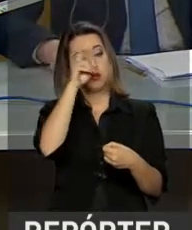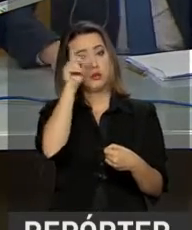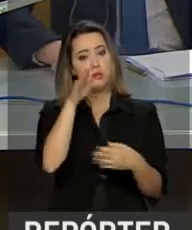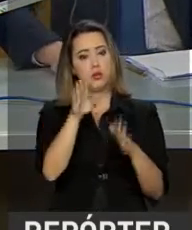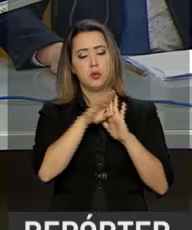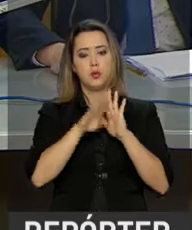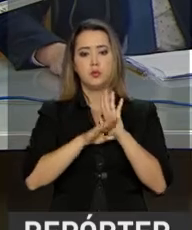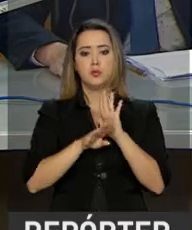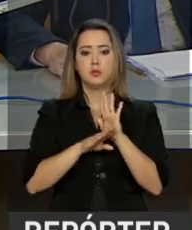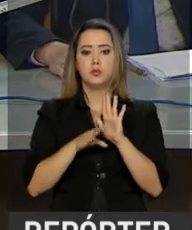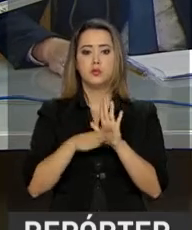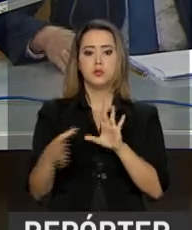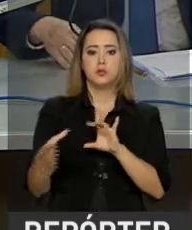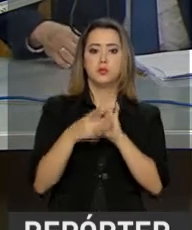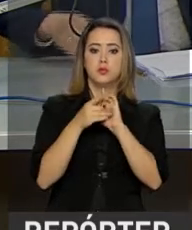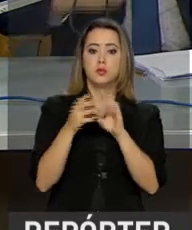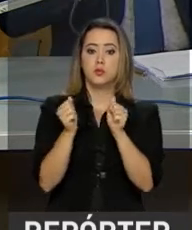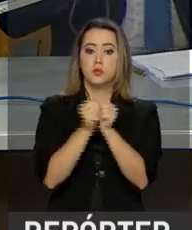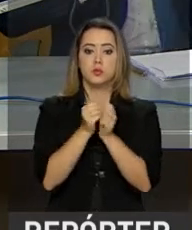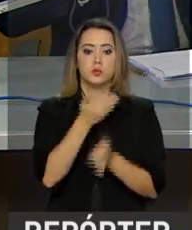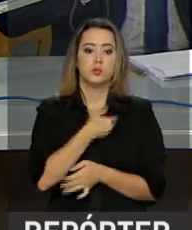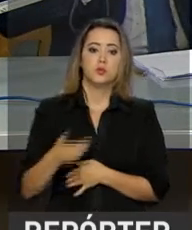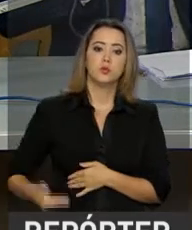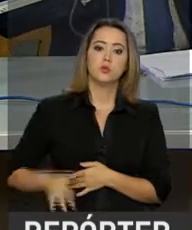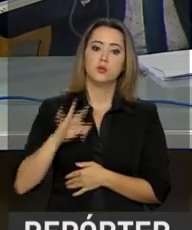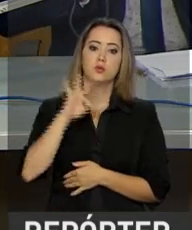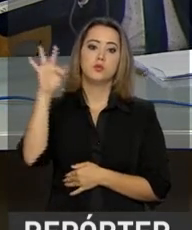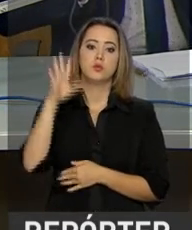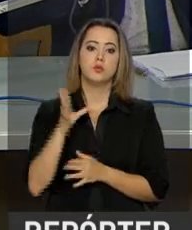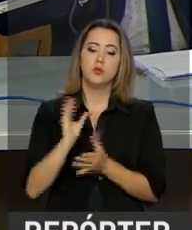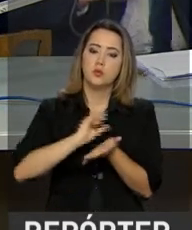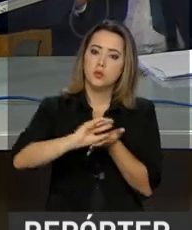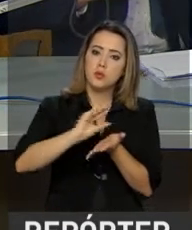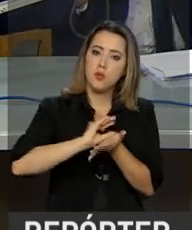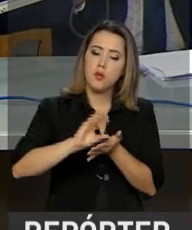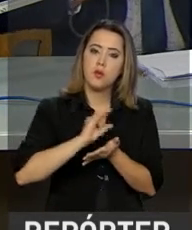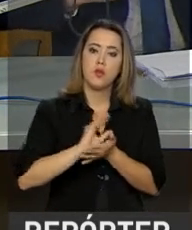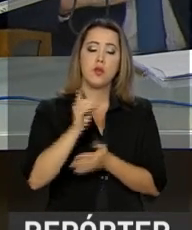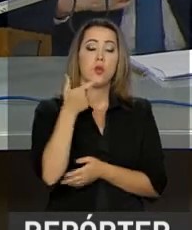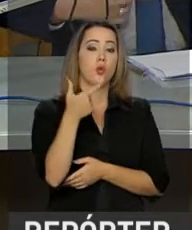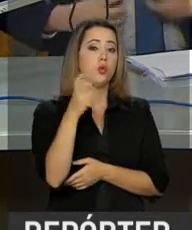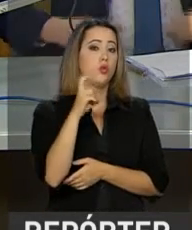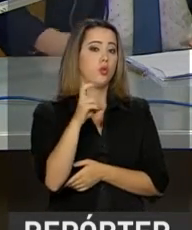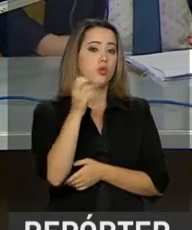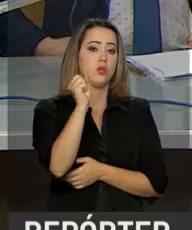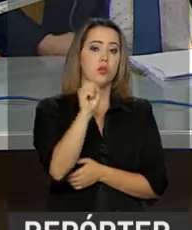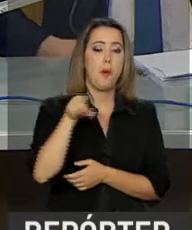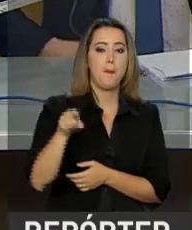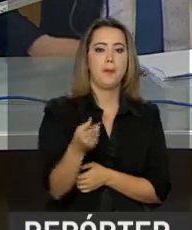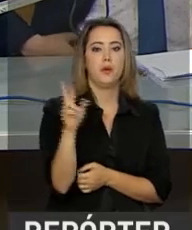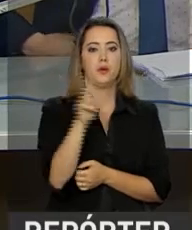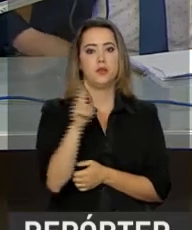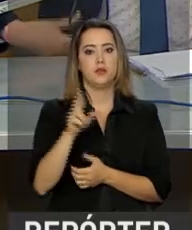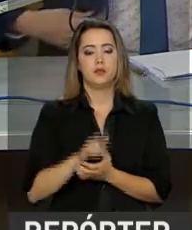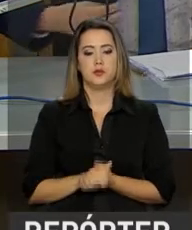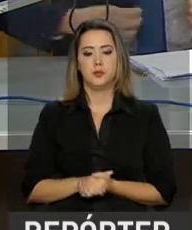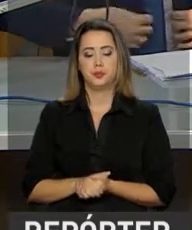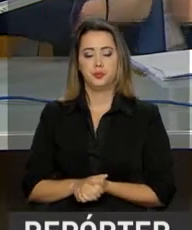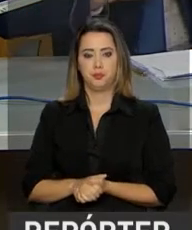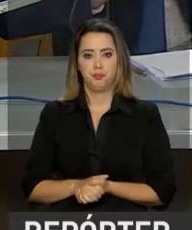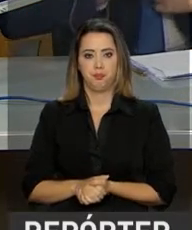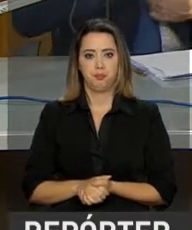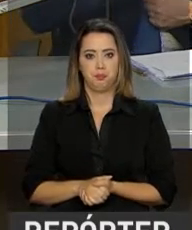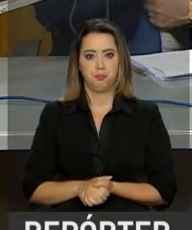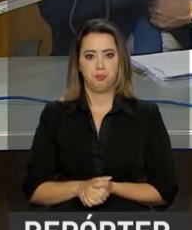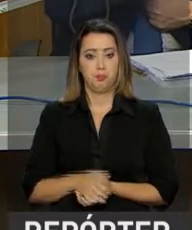programa foi uma parceria com o governo federal que investiu 258 mil reais a igreja